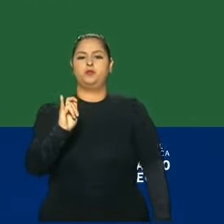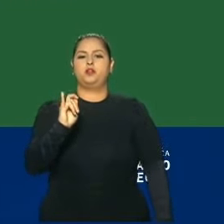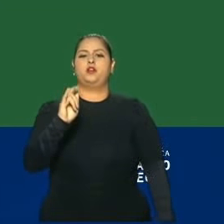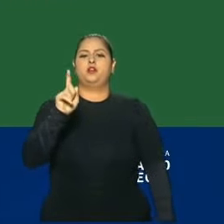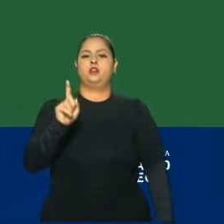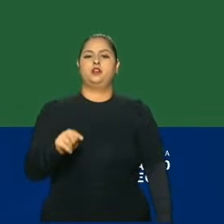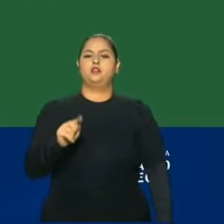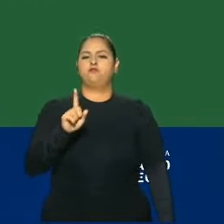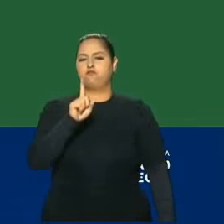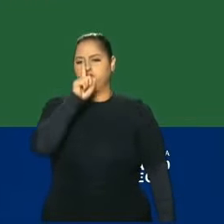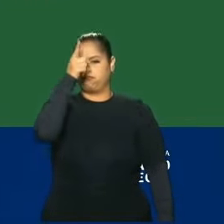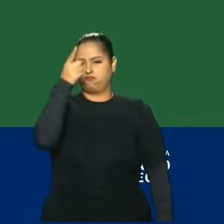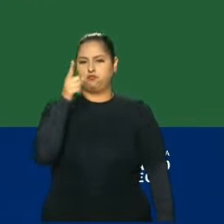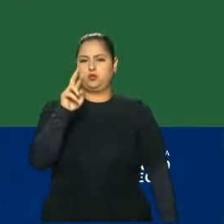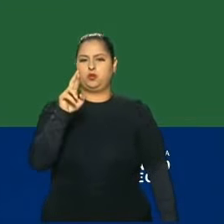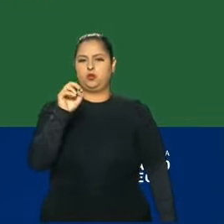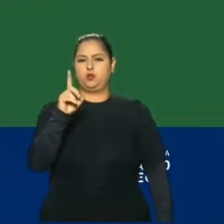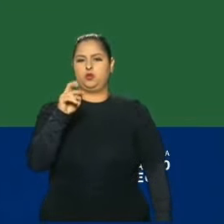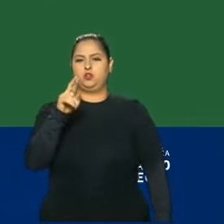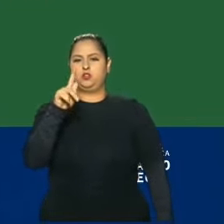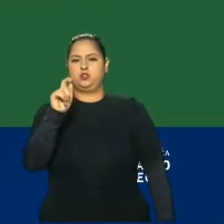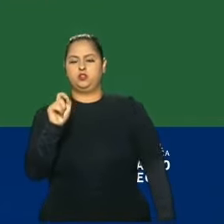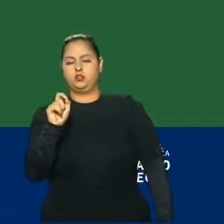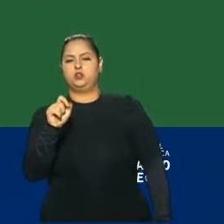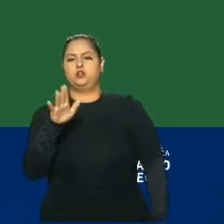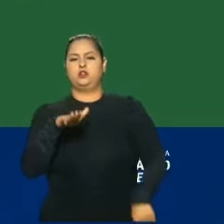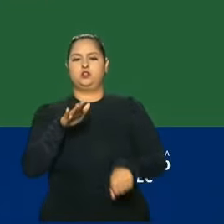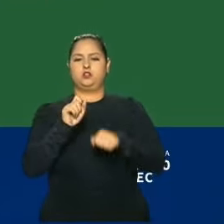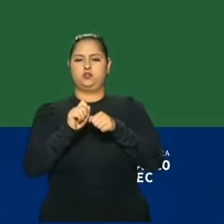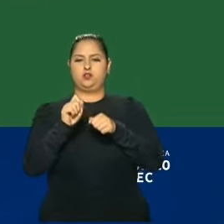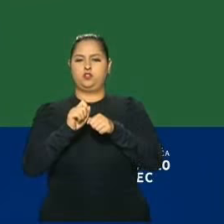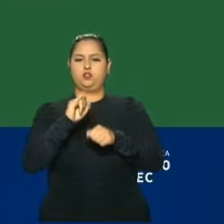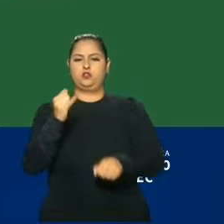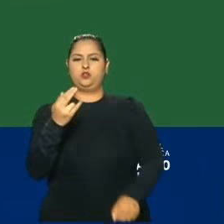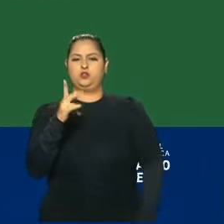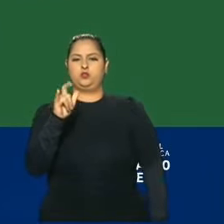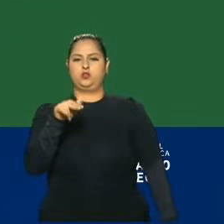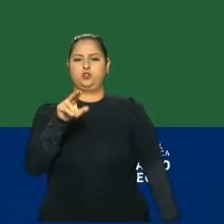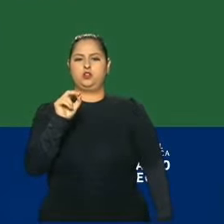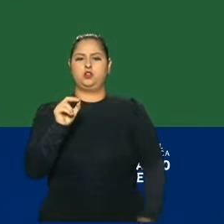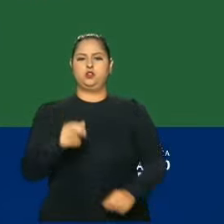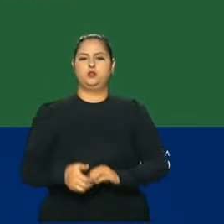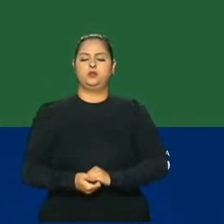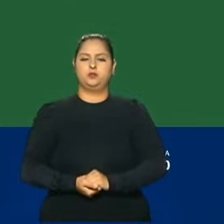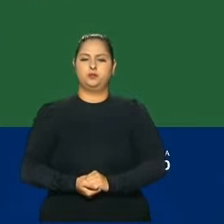Vulcano. Interpretação Juliano Correia Leite.